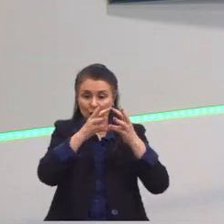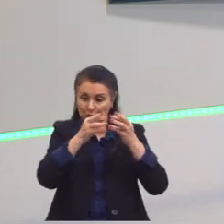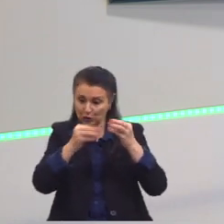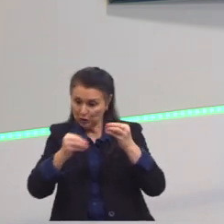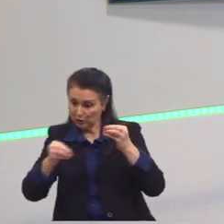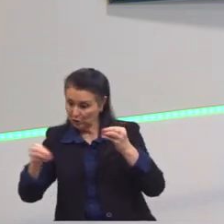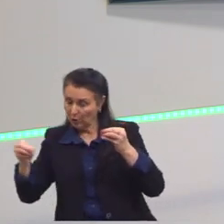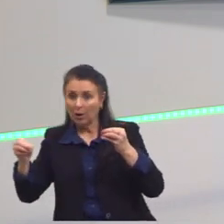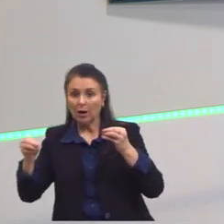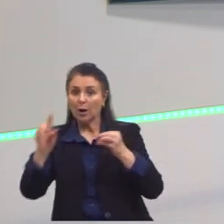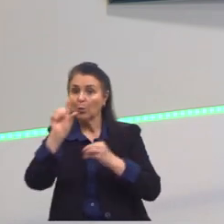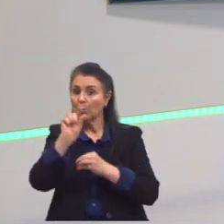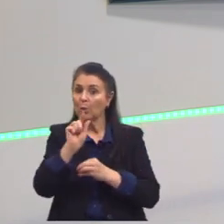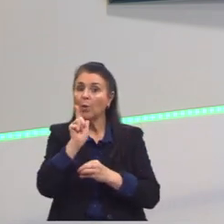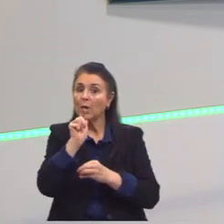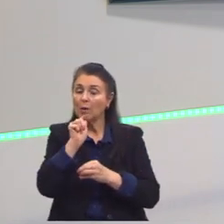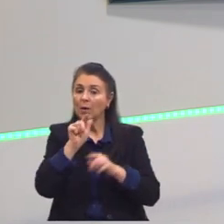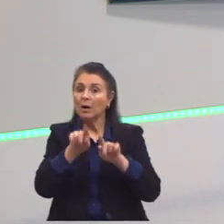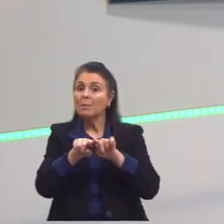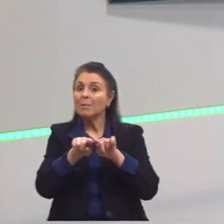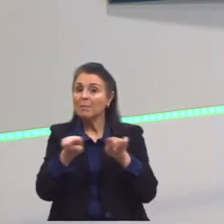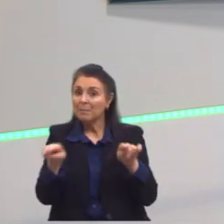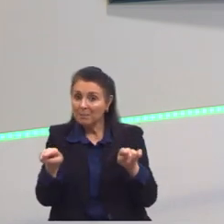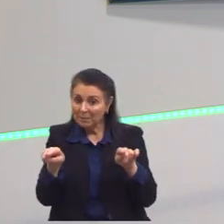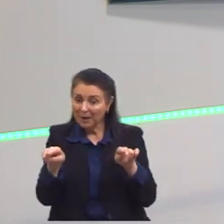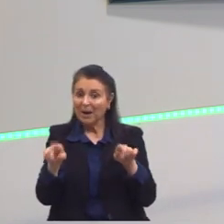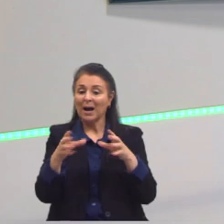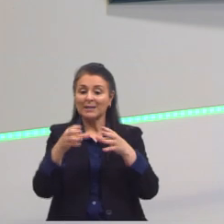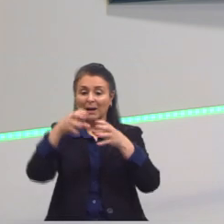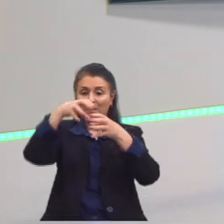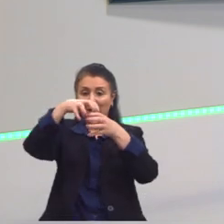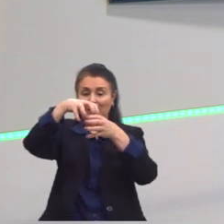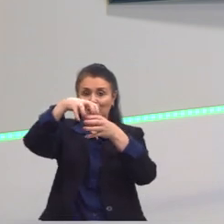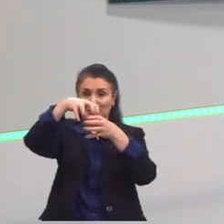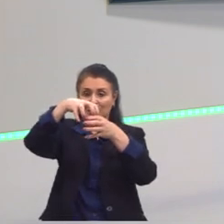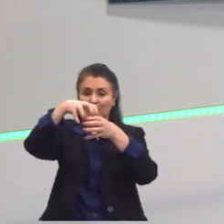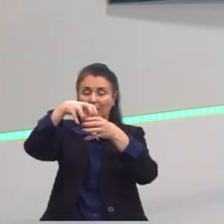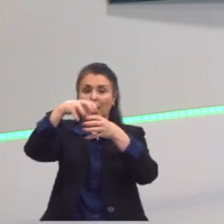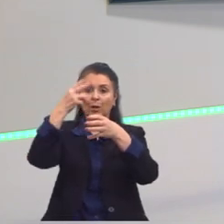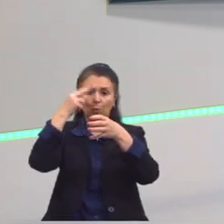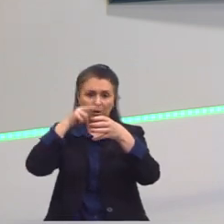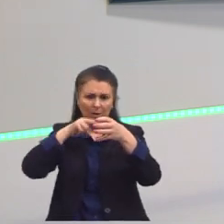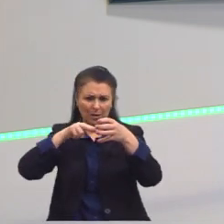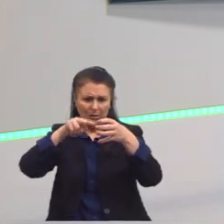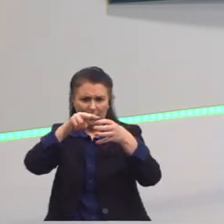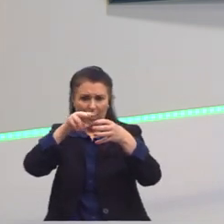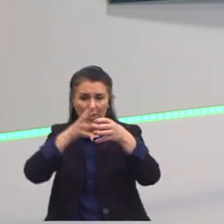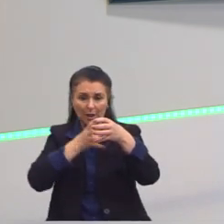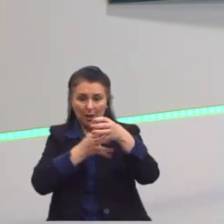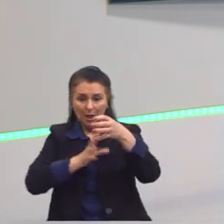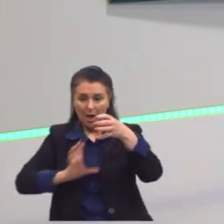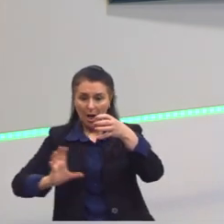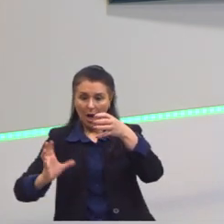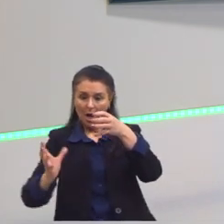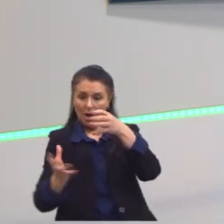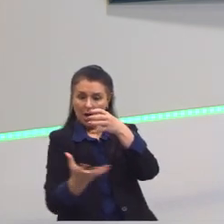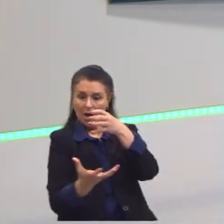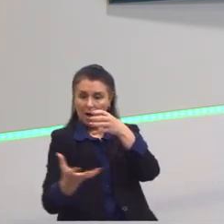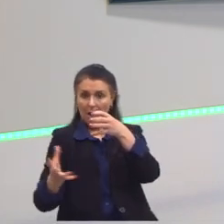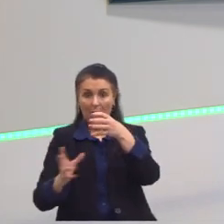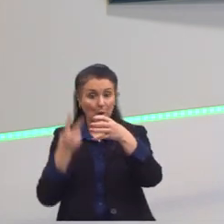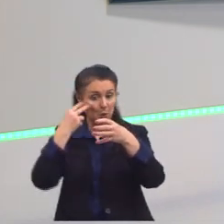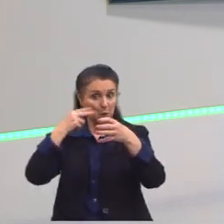considerável né de água porém ainda fica essa parte aqui visível né acima com que faz com que